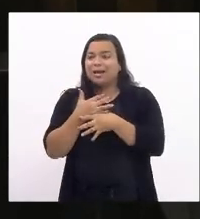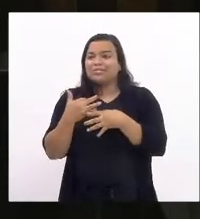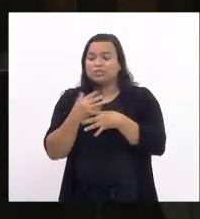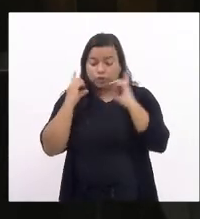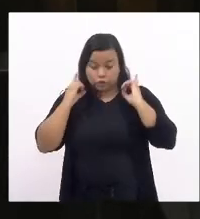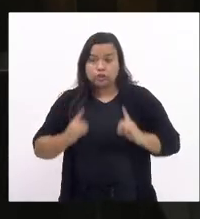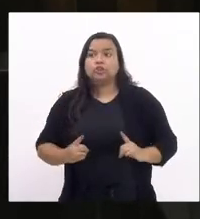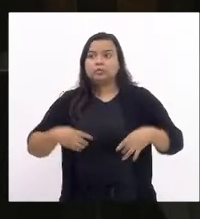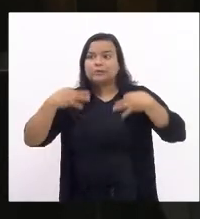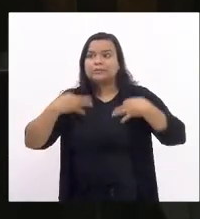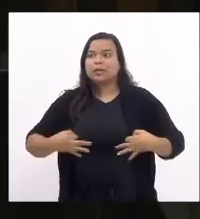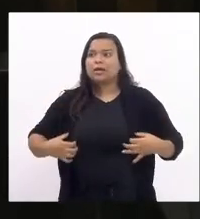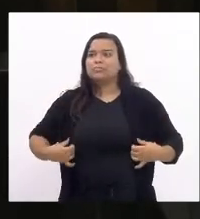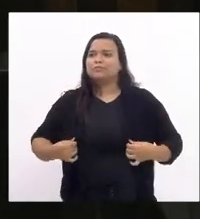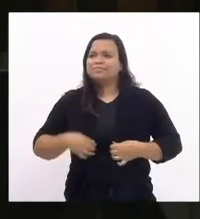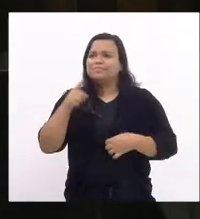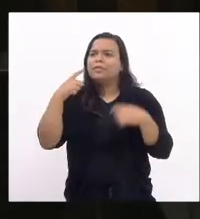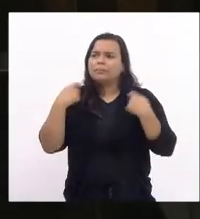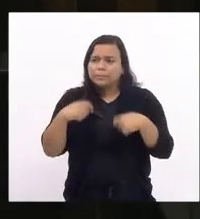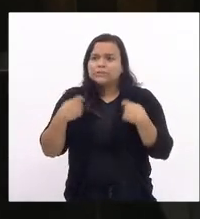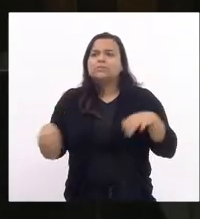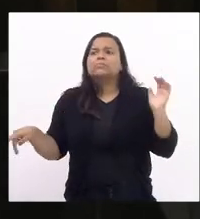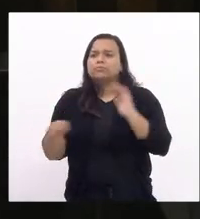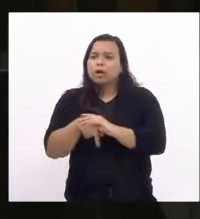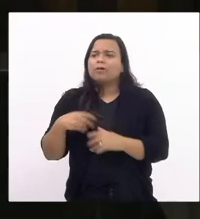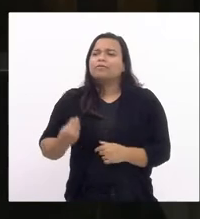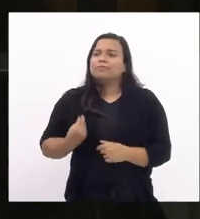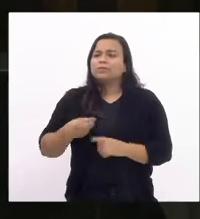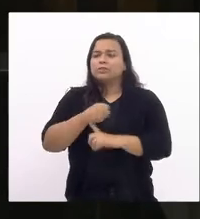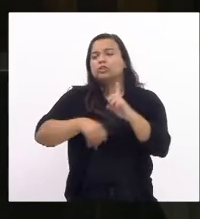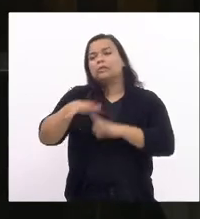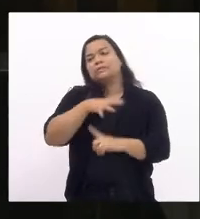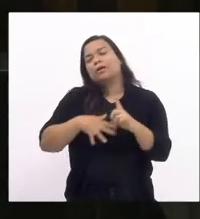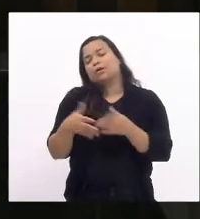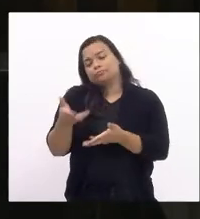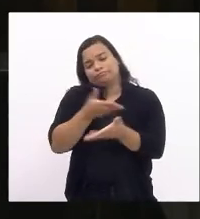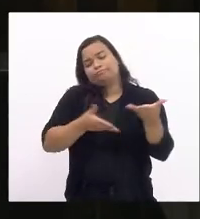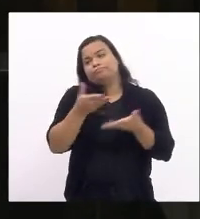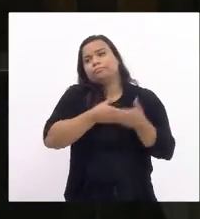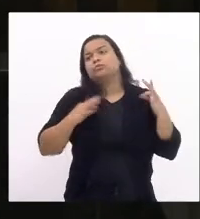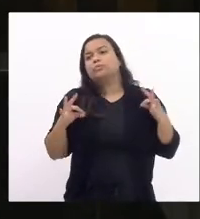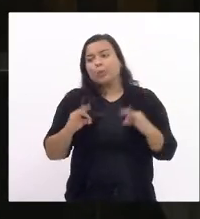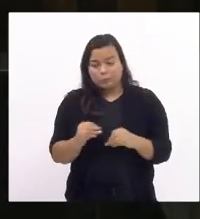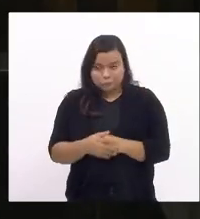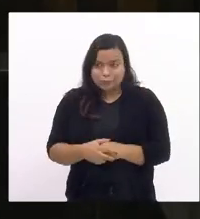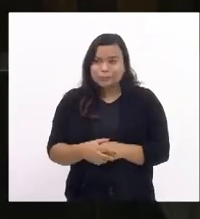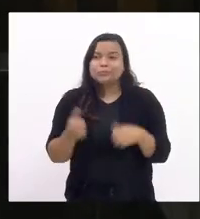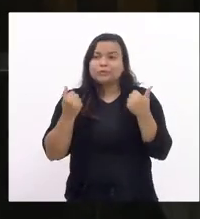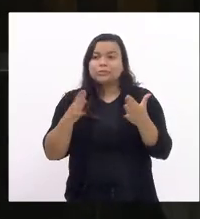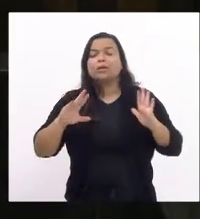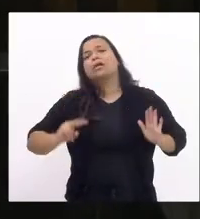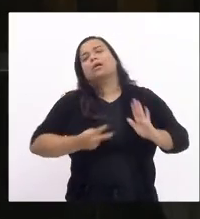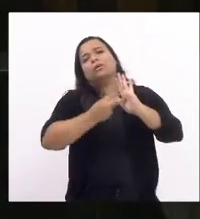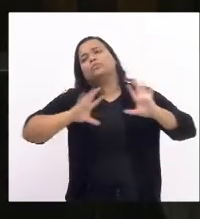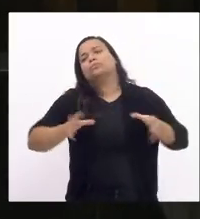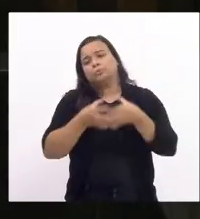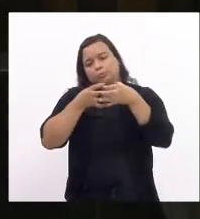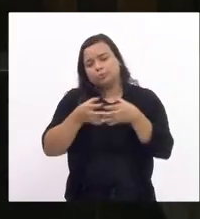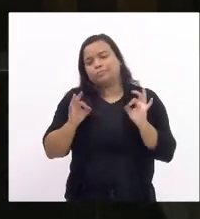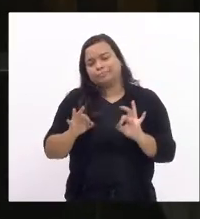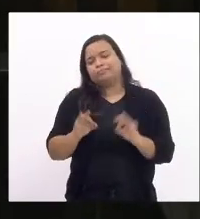Isso tem que fazer parte do nosso viver em sociedade, do nos reconhecermos enquanto